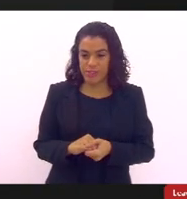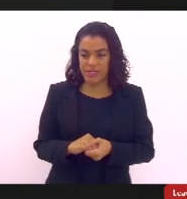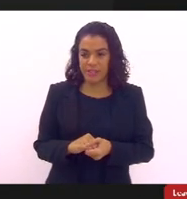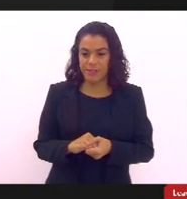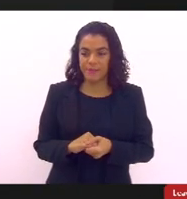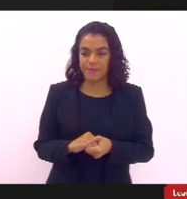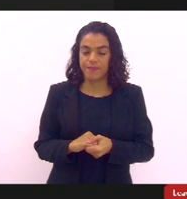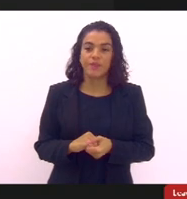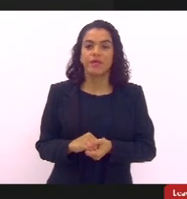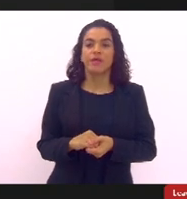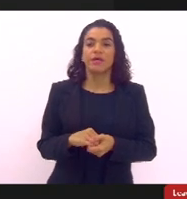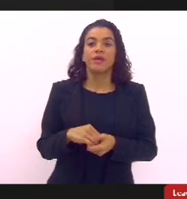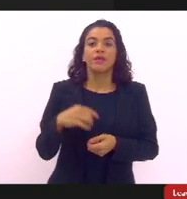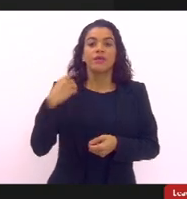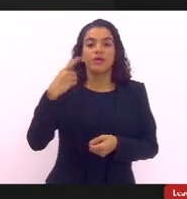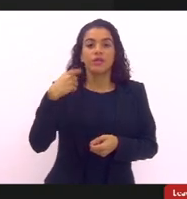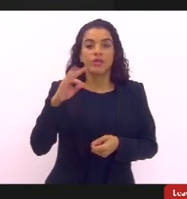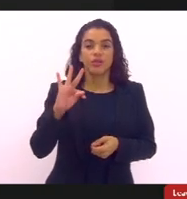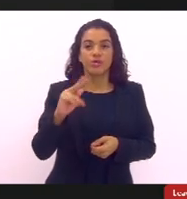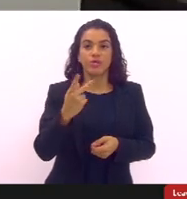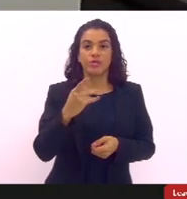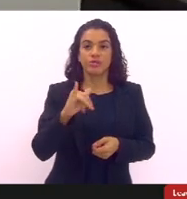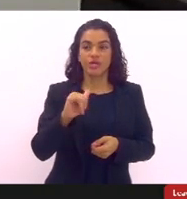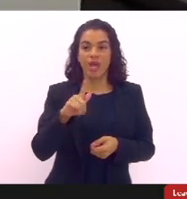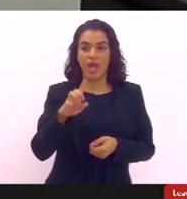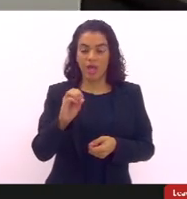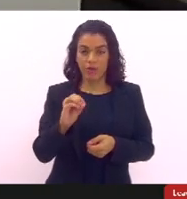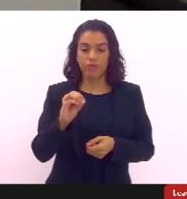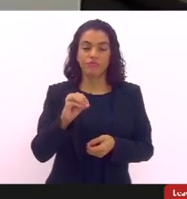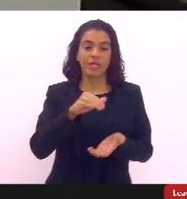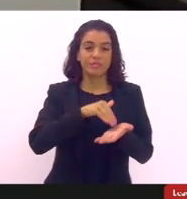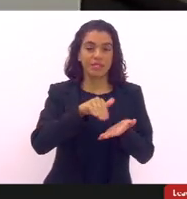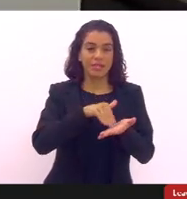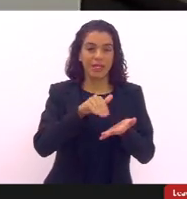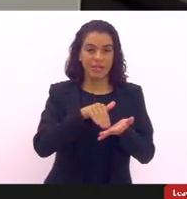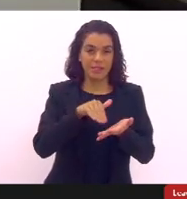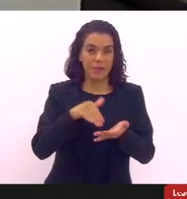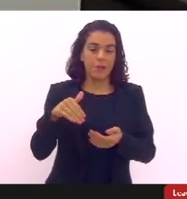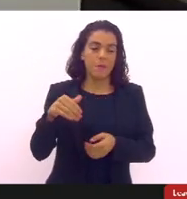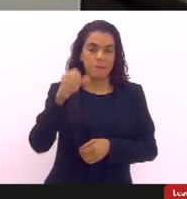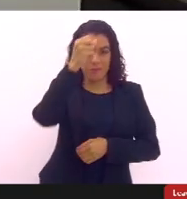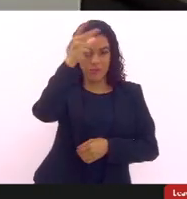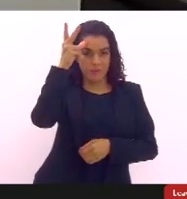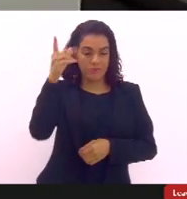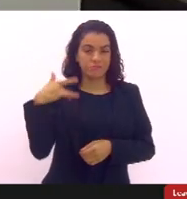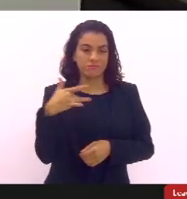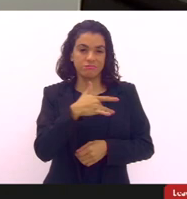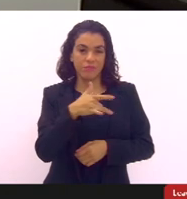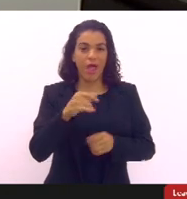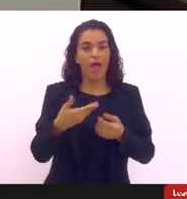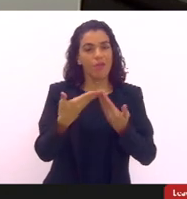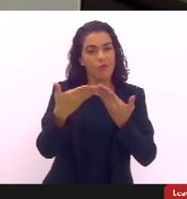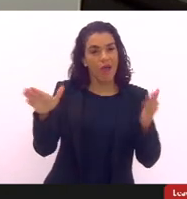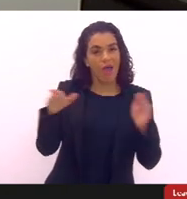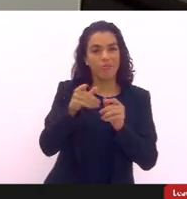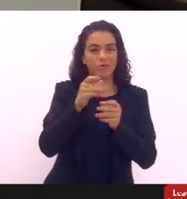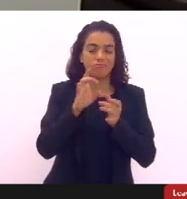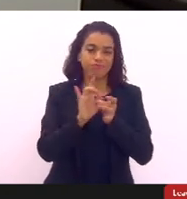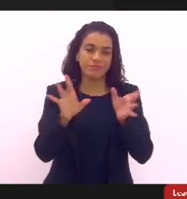em seguida, doutor Tiago, após a apresentação da Secretaria de Saúde, eu queria abrir para o senhor para as suas colocações,